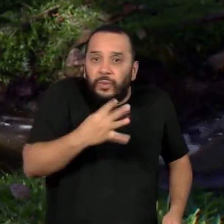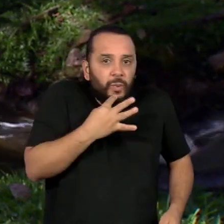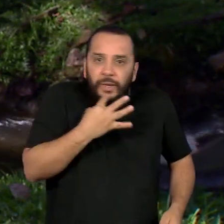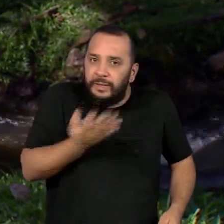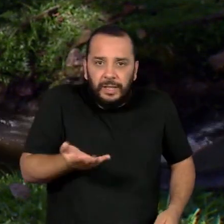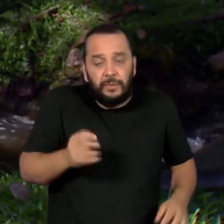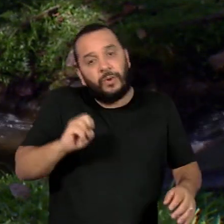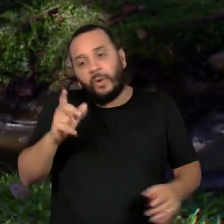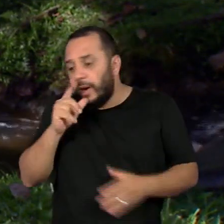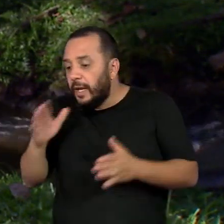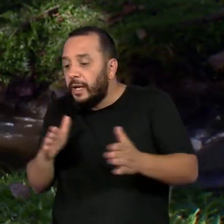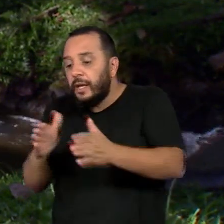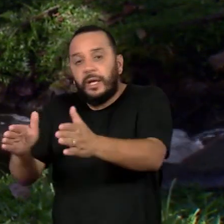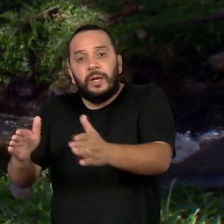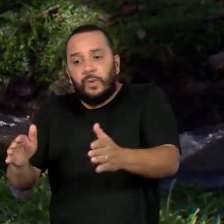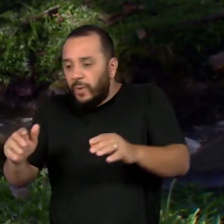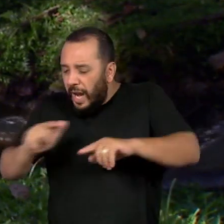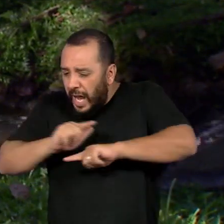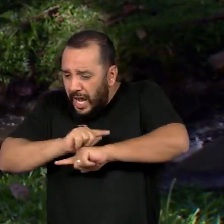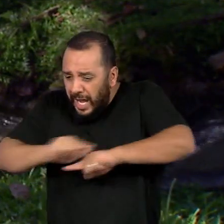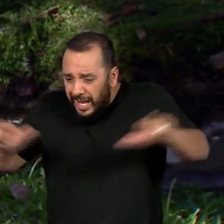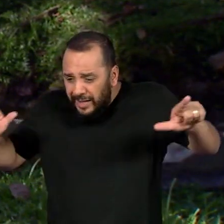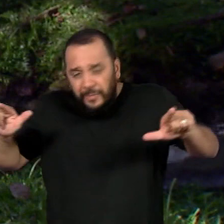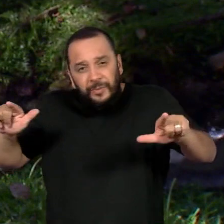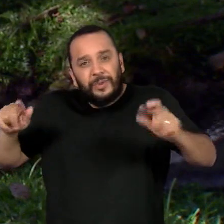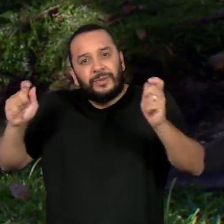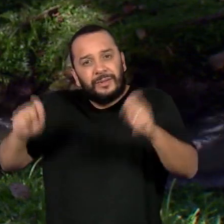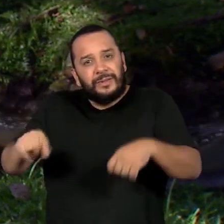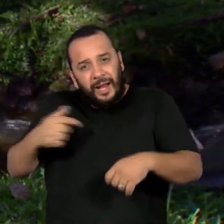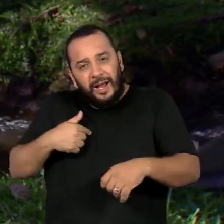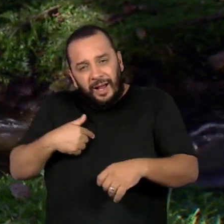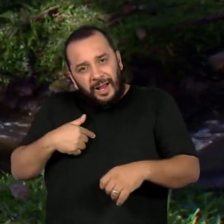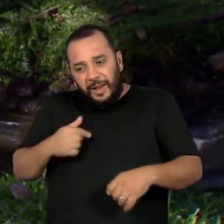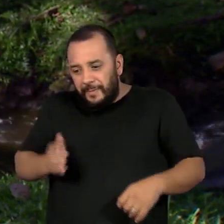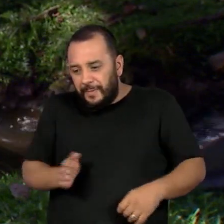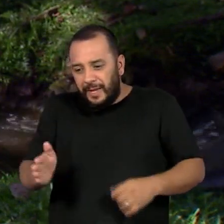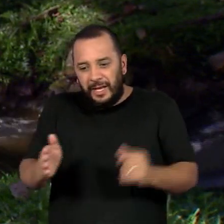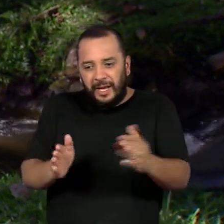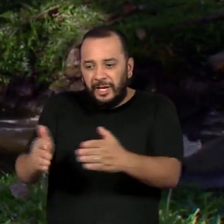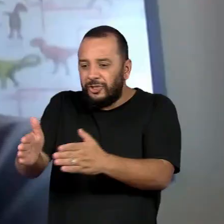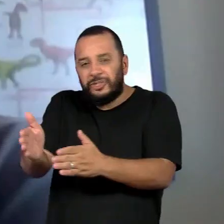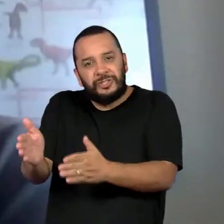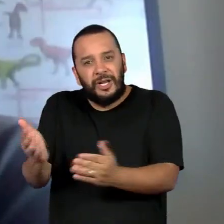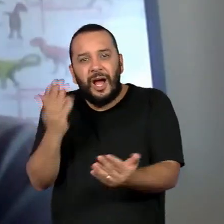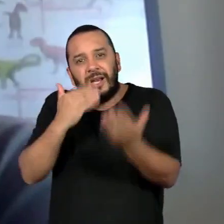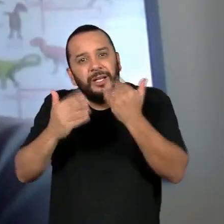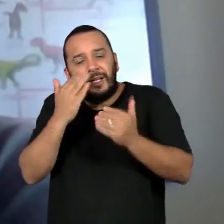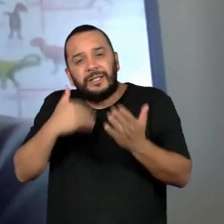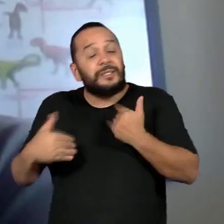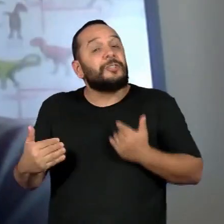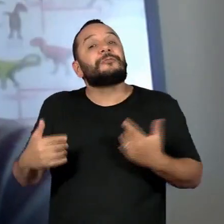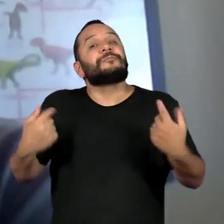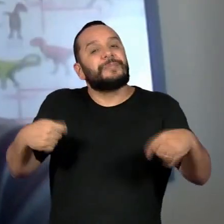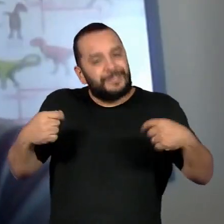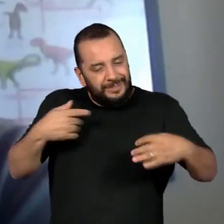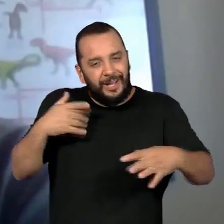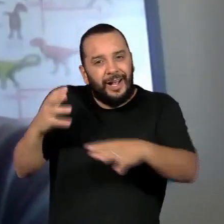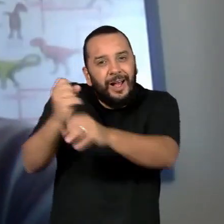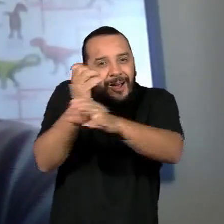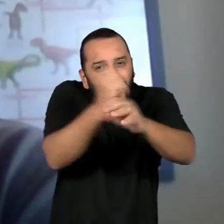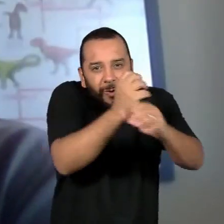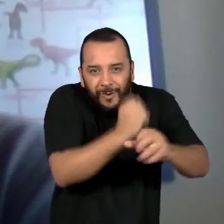alimentação. O objetivo das contas ecossistêmicas é trazer essas respostas. Esse é o objetivo do